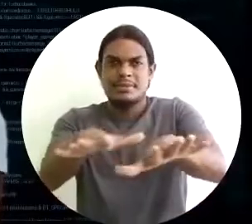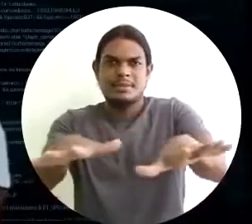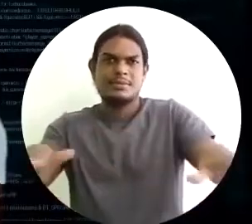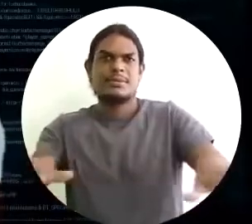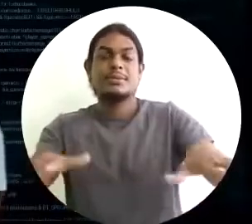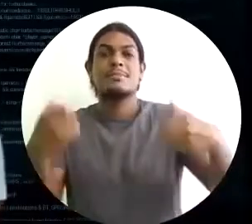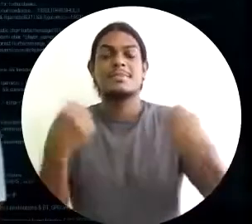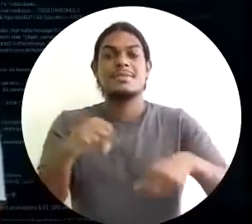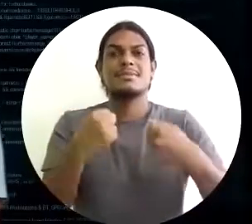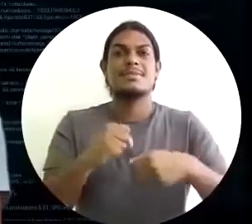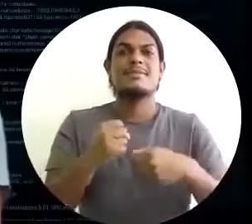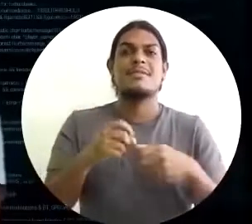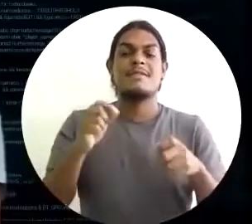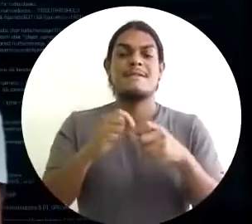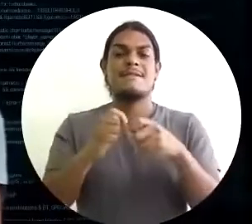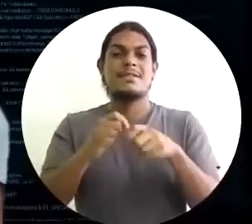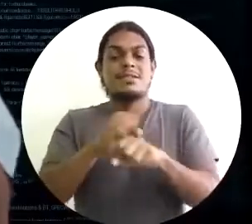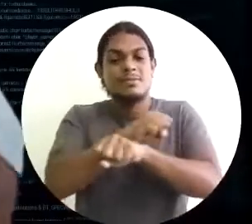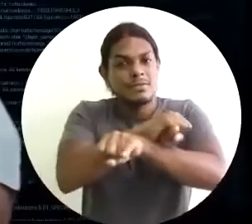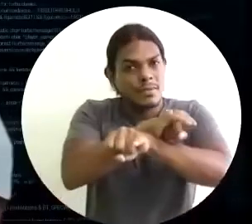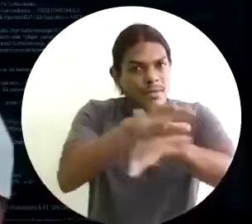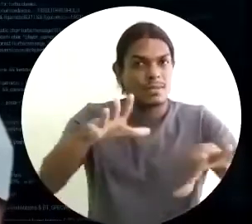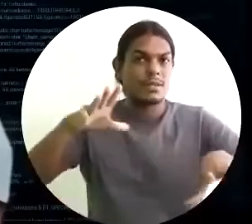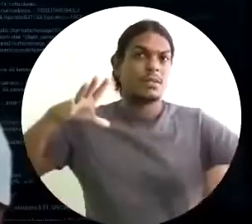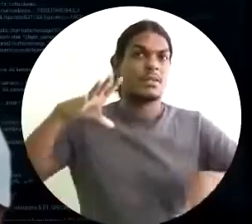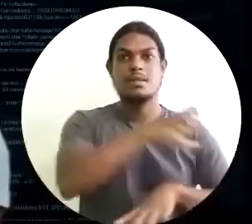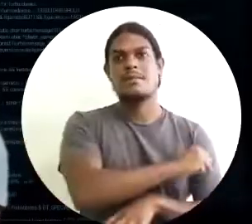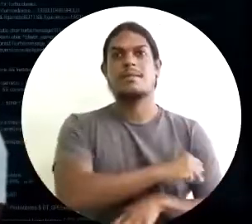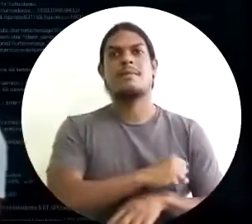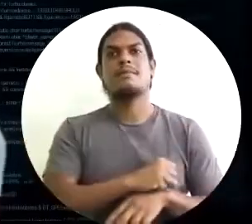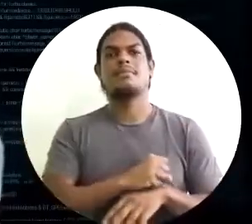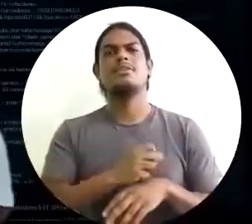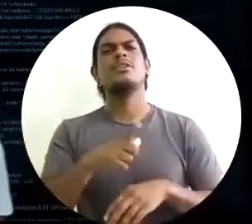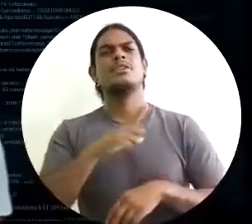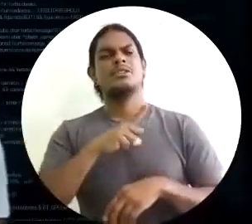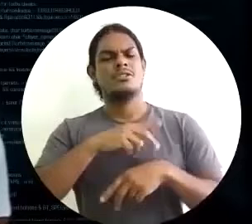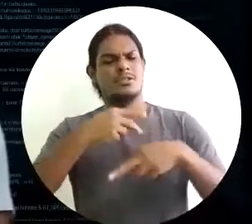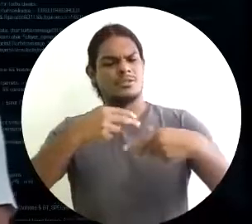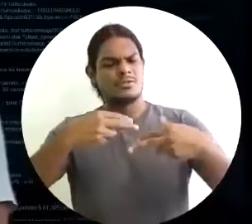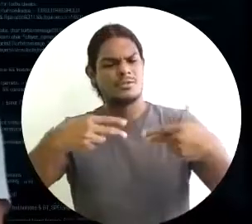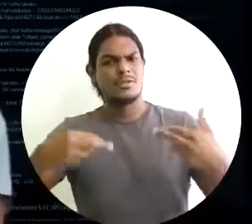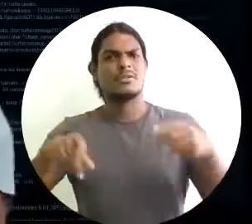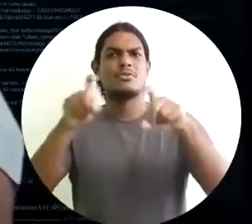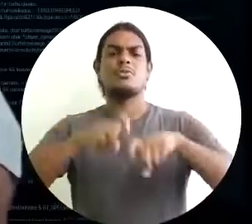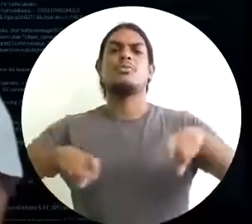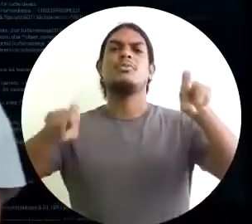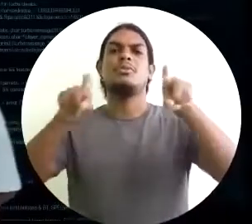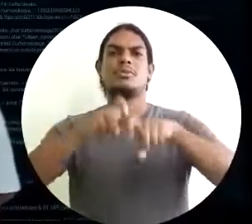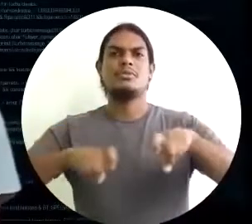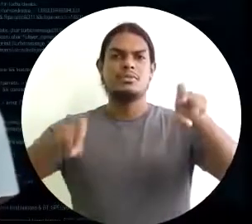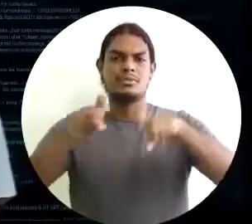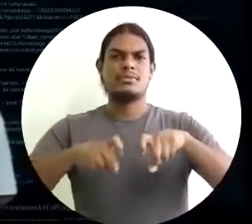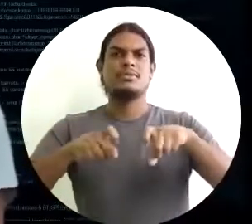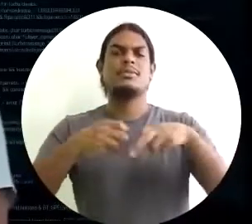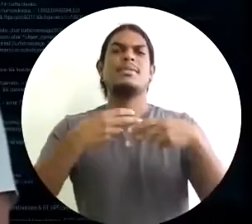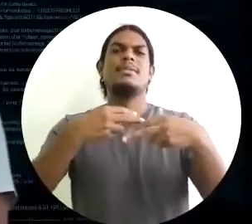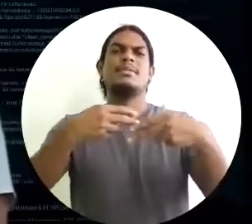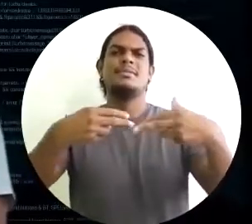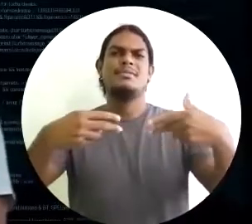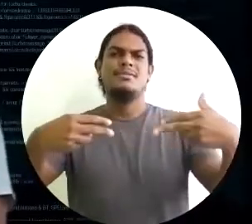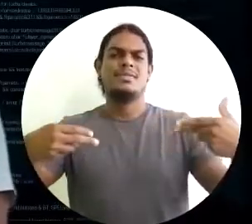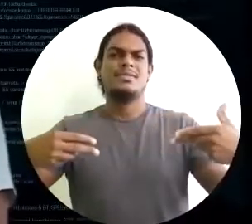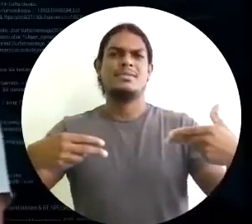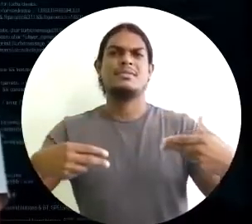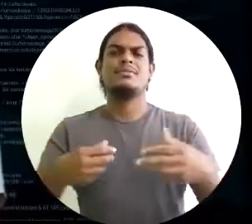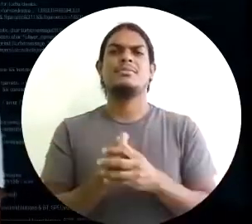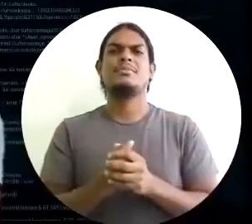seja rápido e ágil. Só que você tinha diversos computadores e você tinha diversos sistemas operacionais, diversas versões de